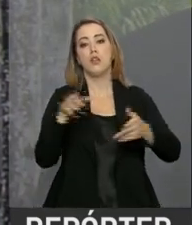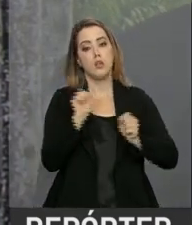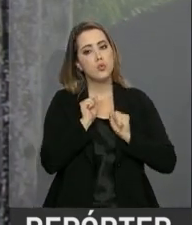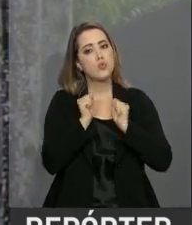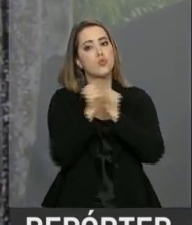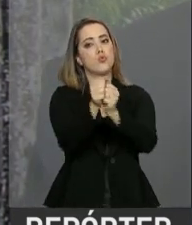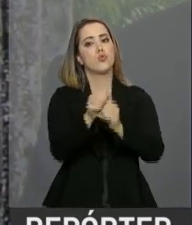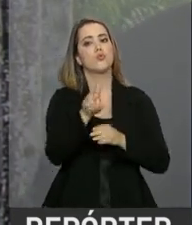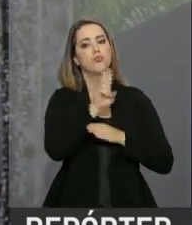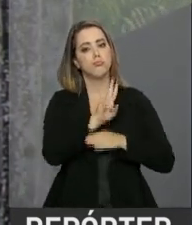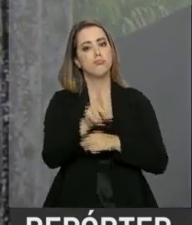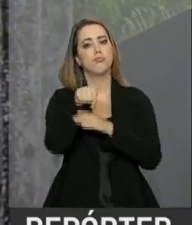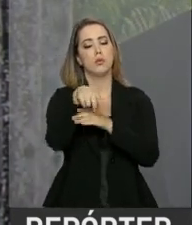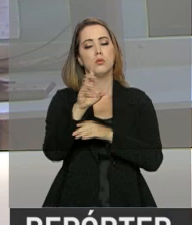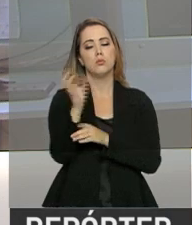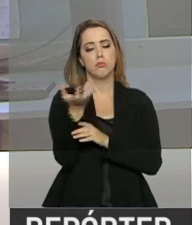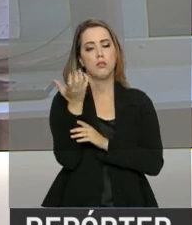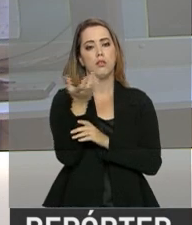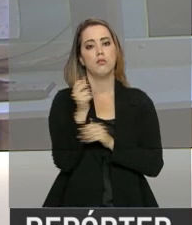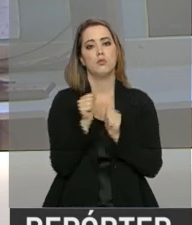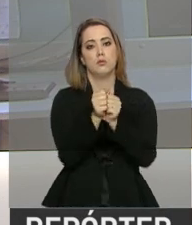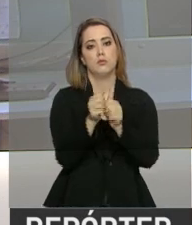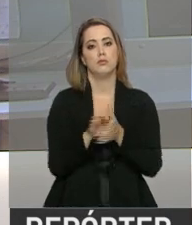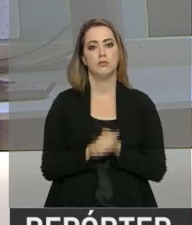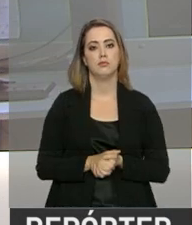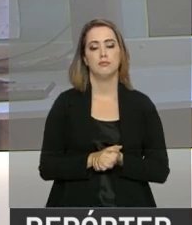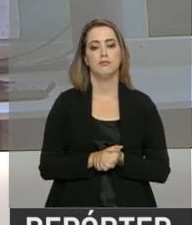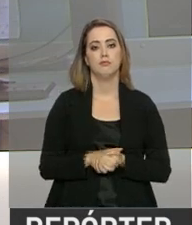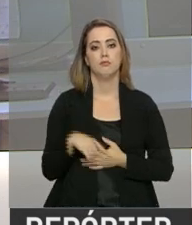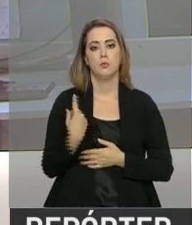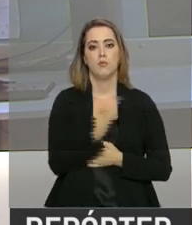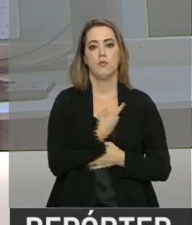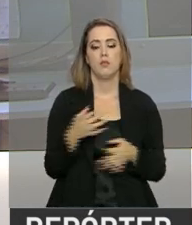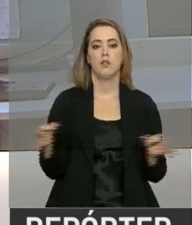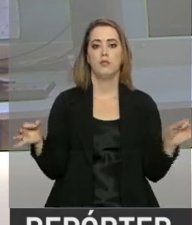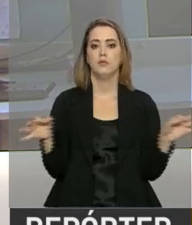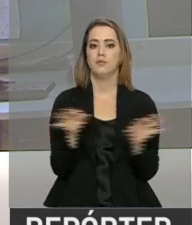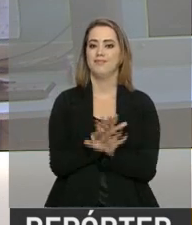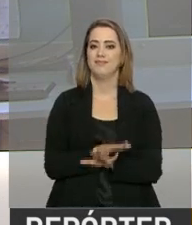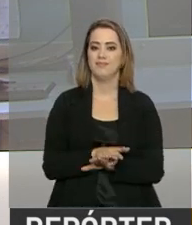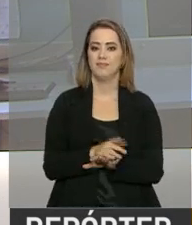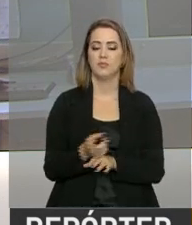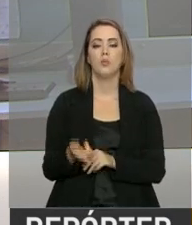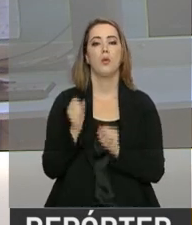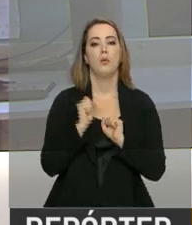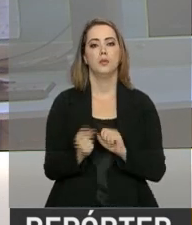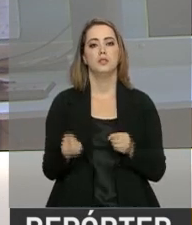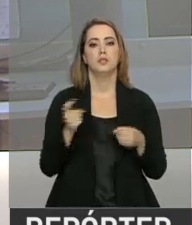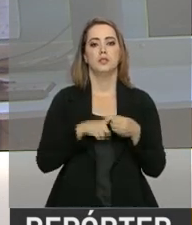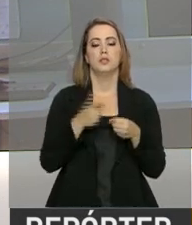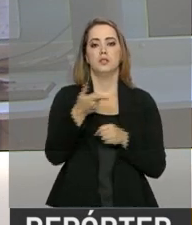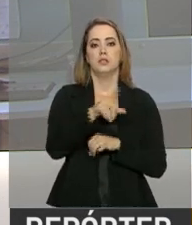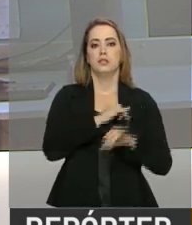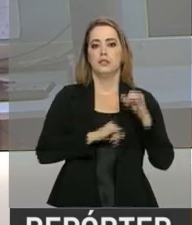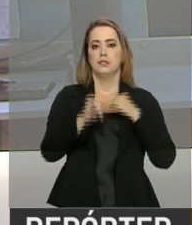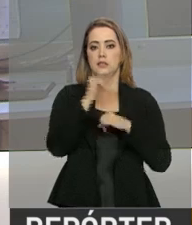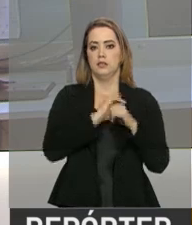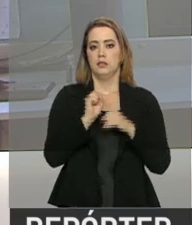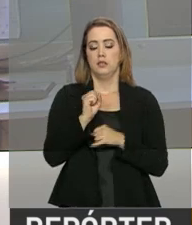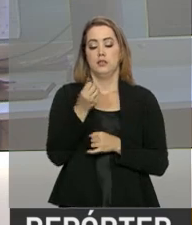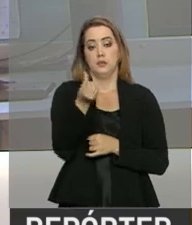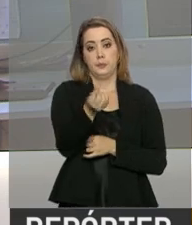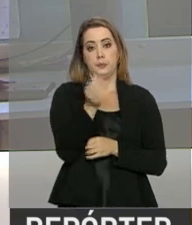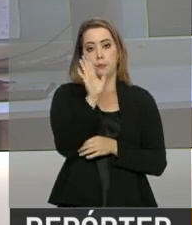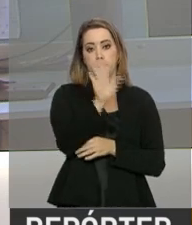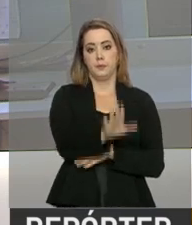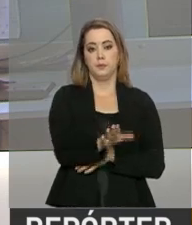e estão patrocinando essa causa e esta edição do repórter NBR termina aqui podemos voltar a qualquer momento com outras informações ou